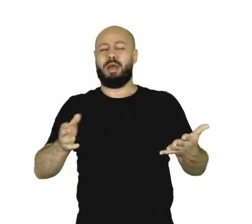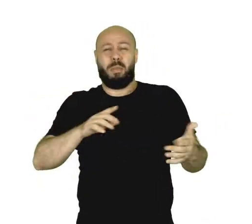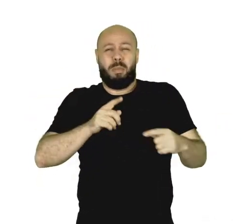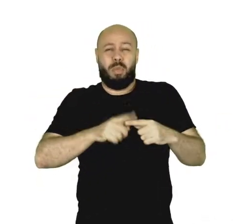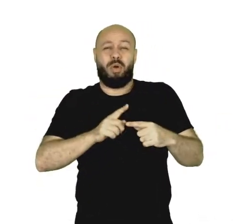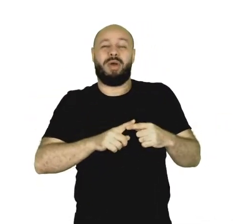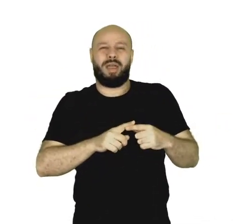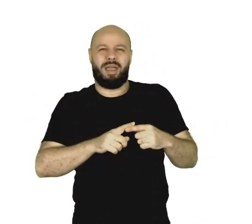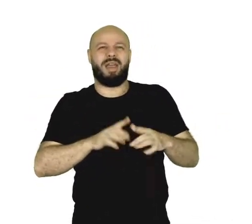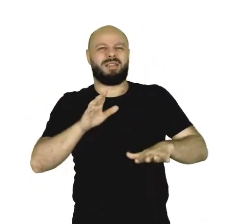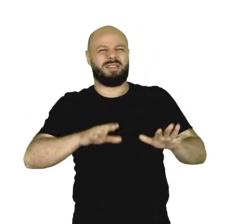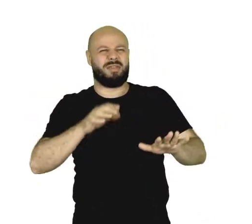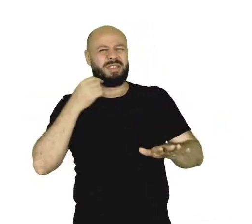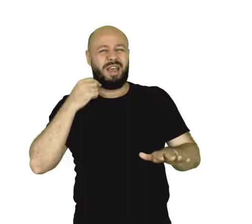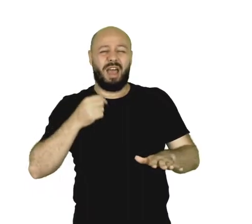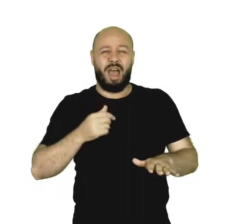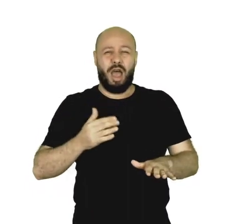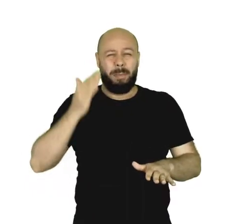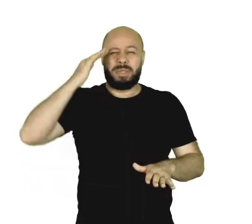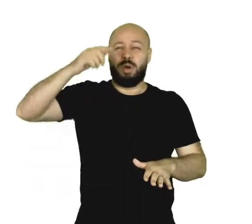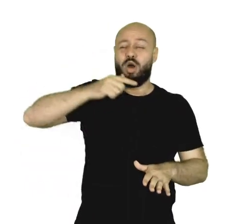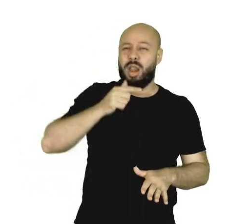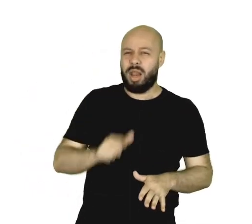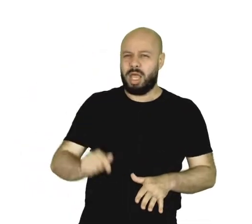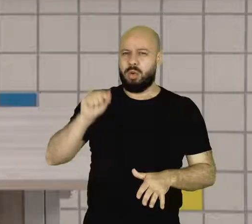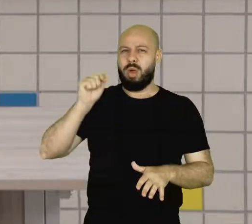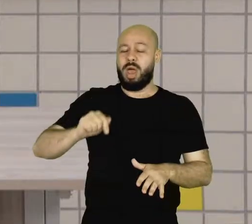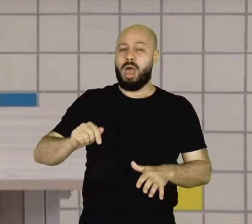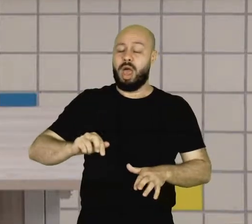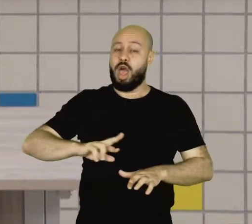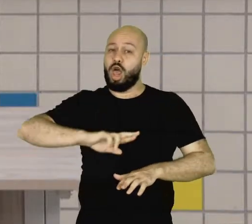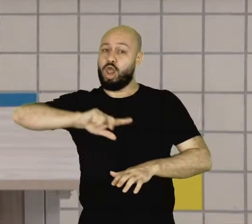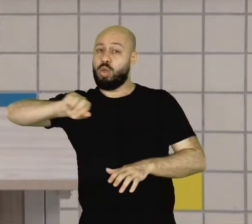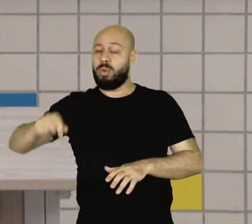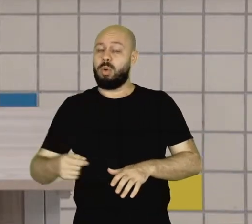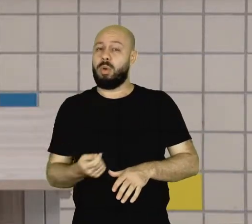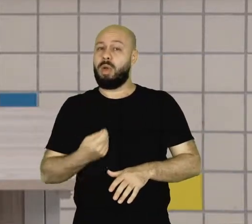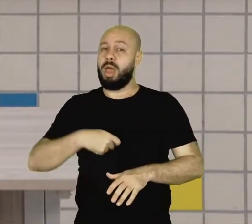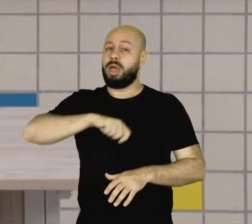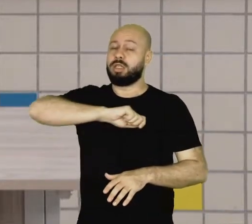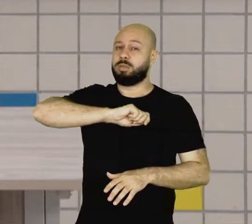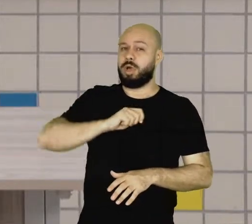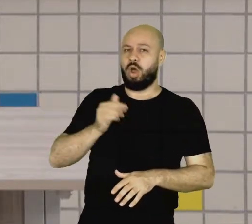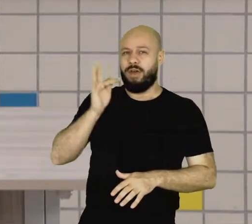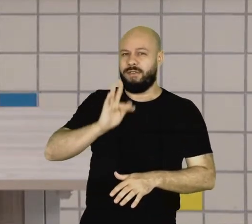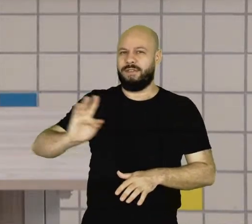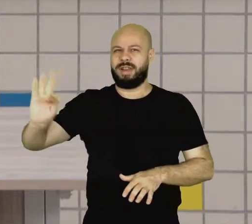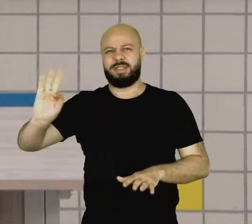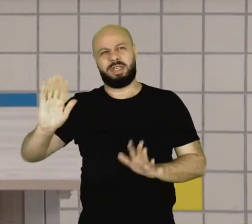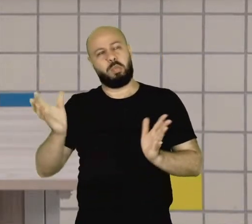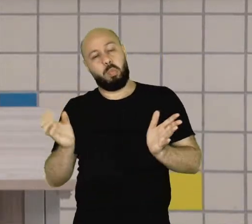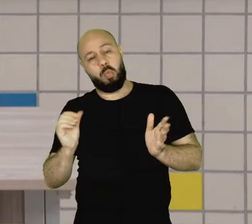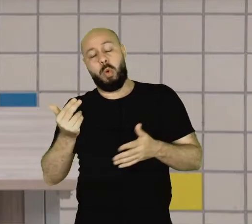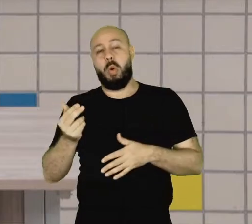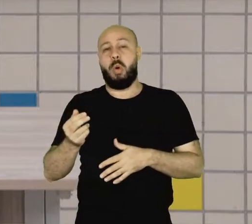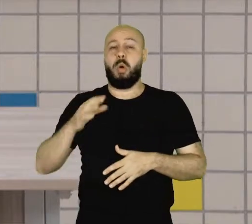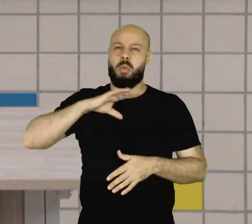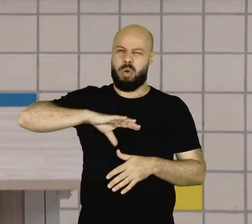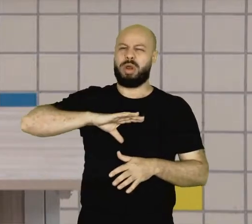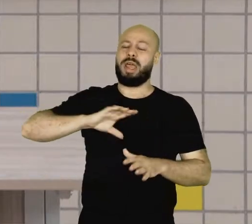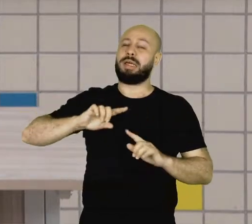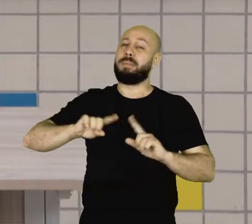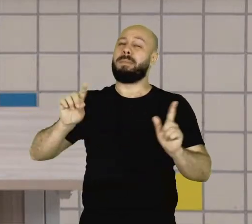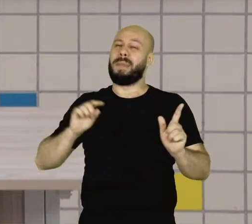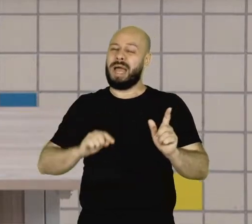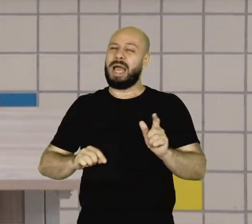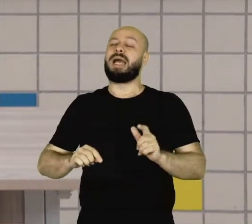considera, por mais que a língua principal dele não seja o espanhol, o francês ou o português,